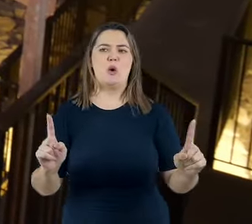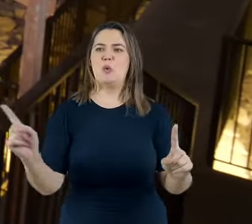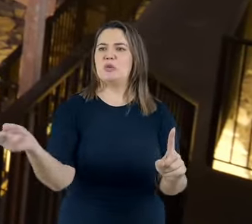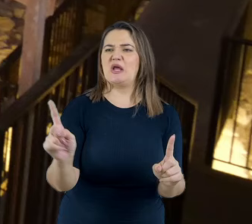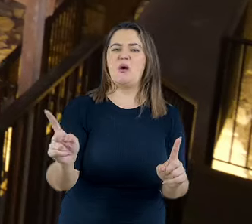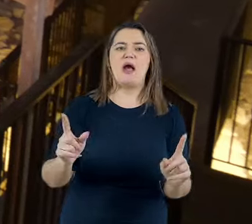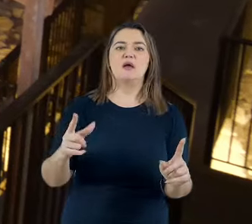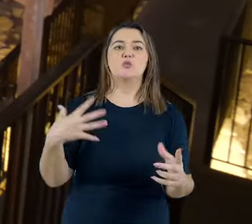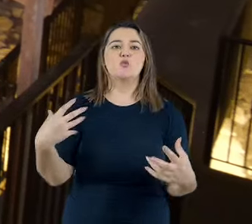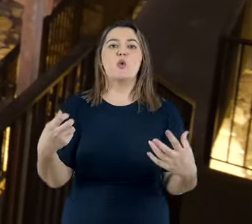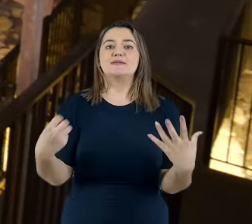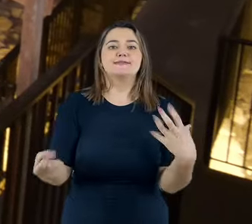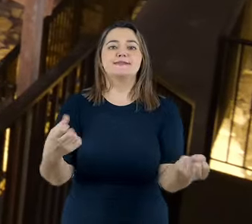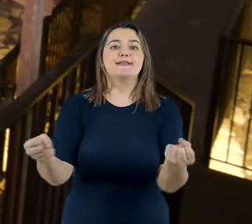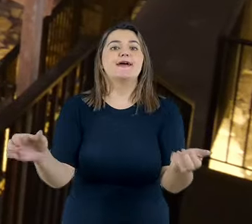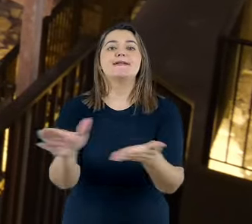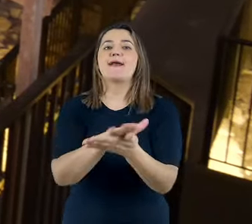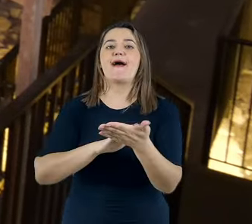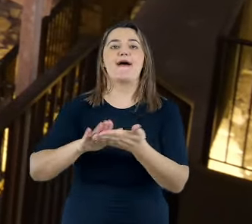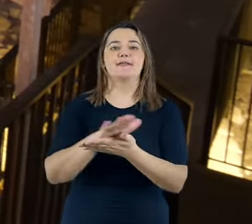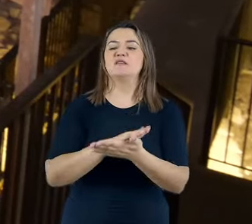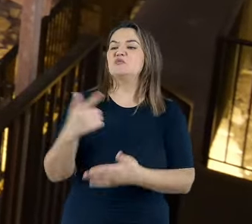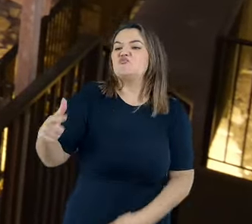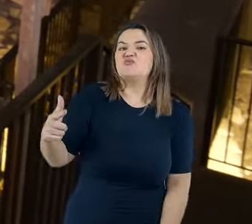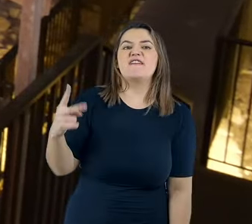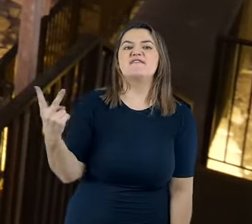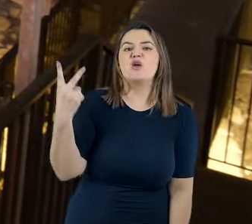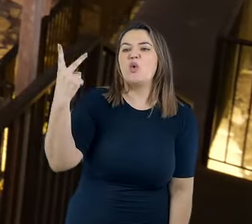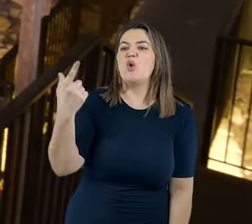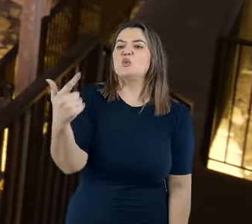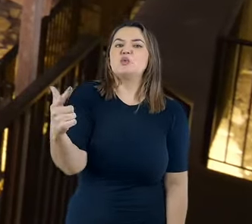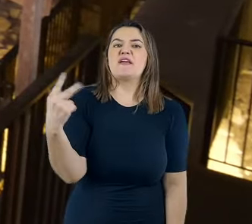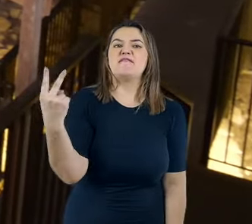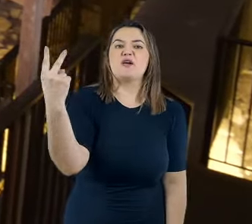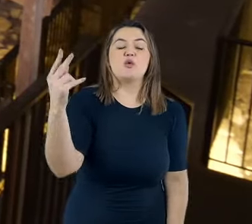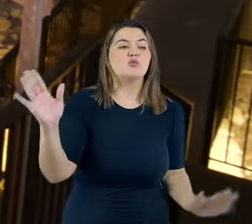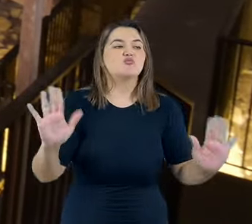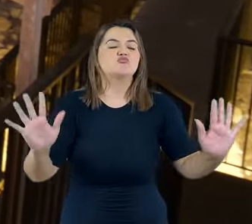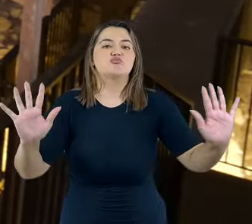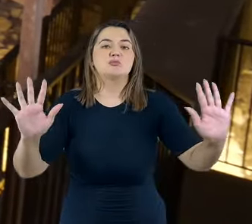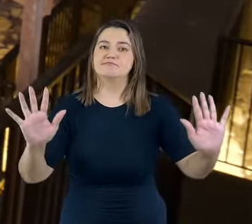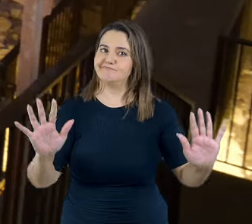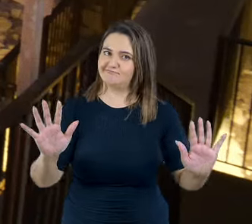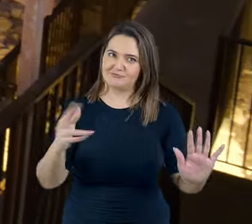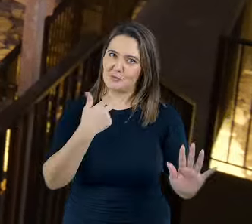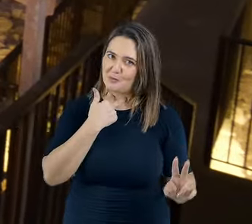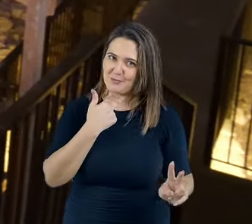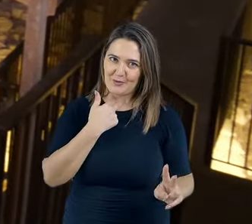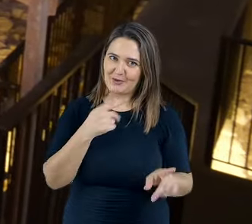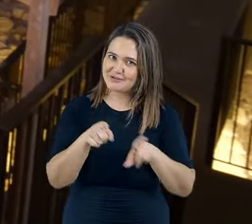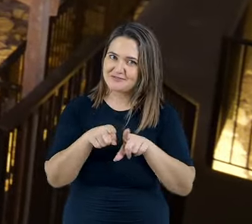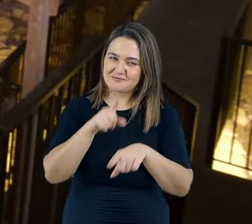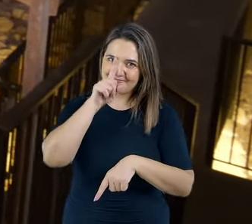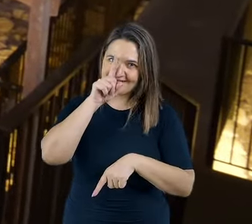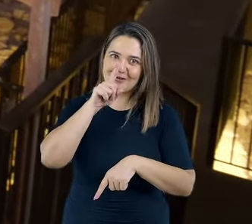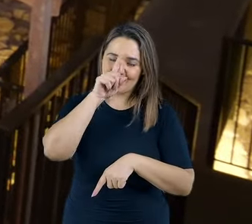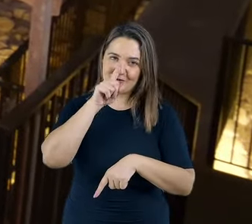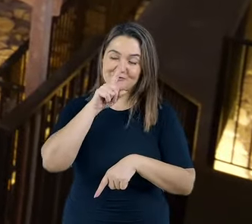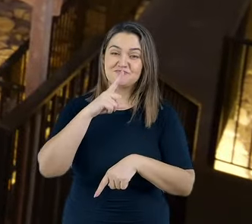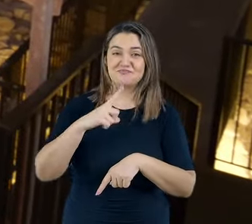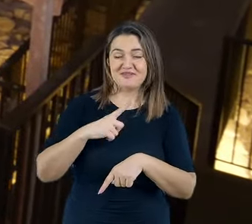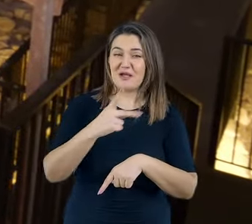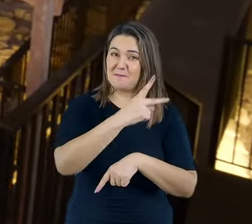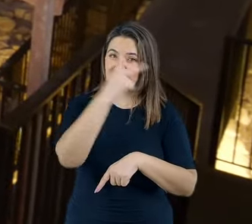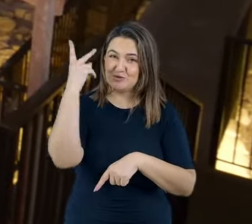todas essas tradições como se elas fossem de nenhum valor. Não. Lembremos que quem estava aqui em Jerusalém a partir do período